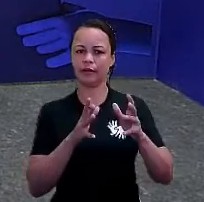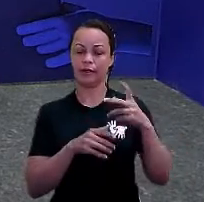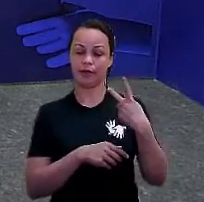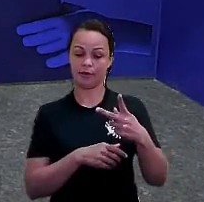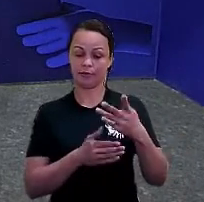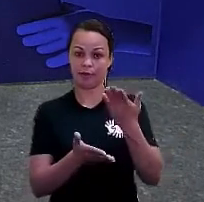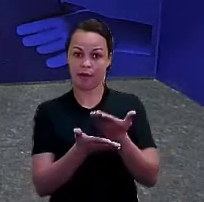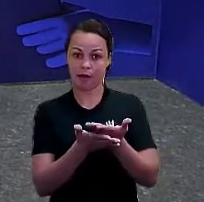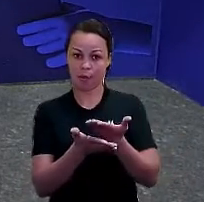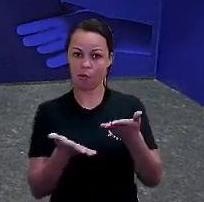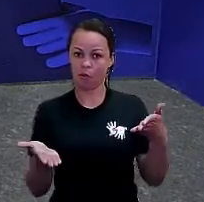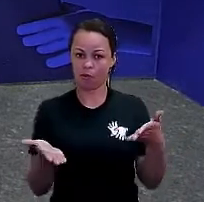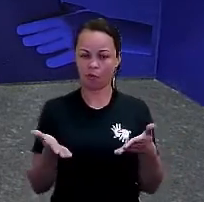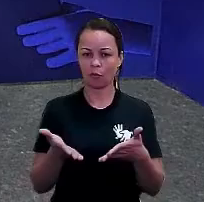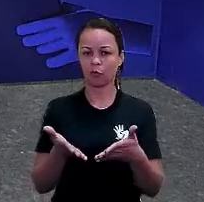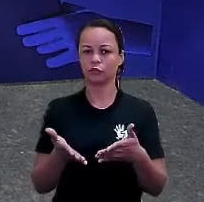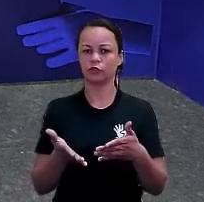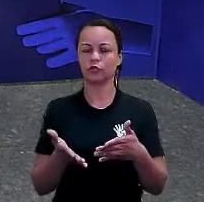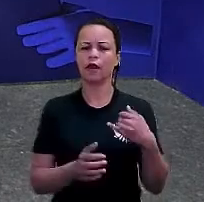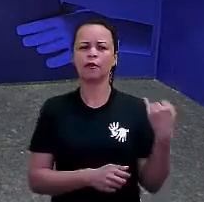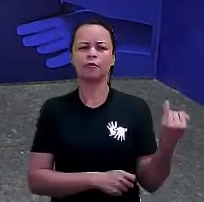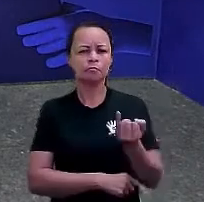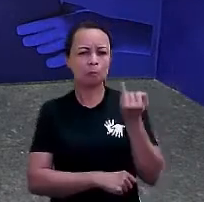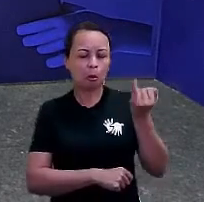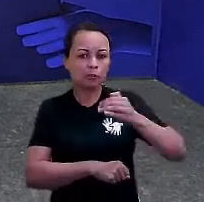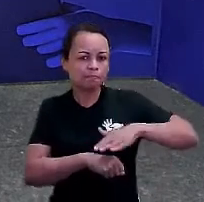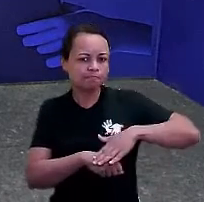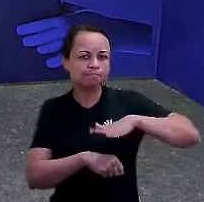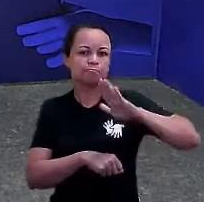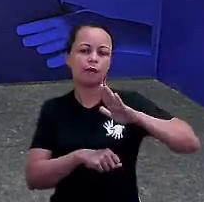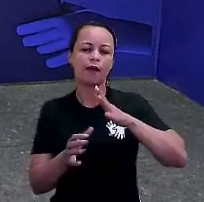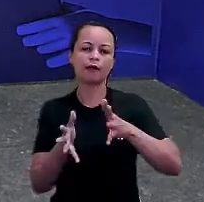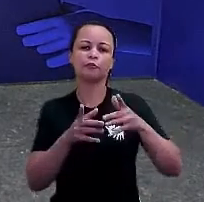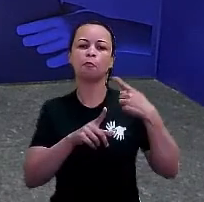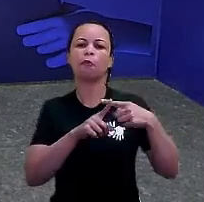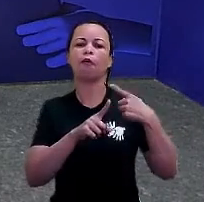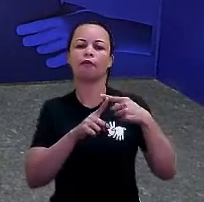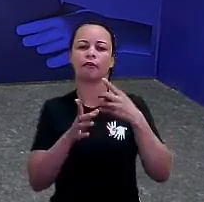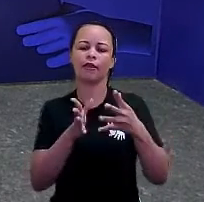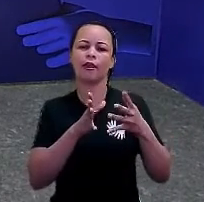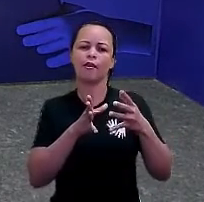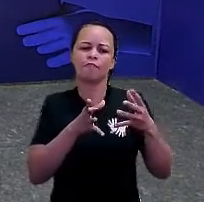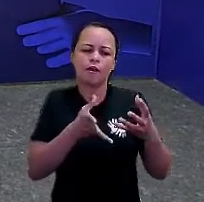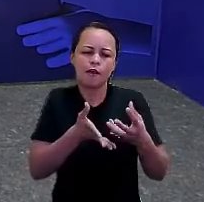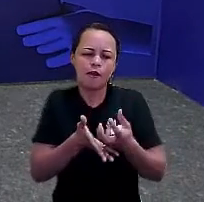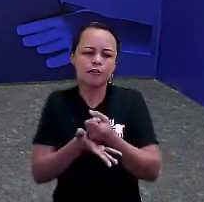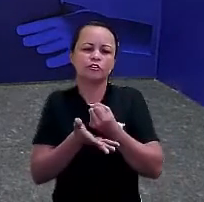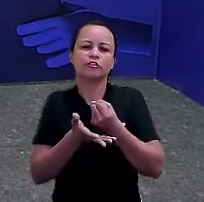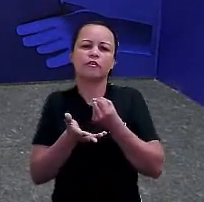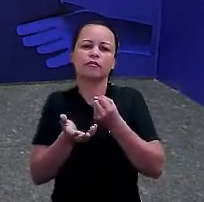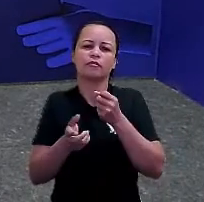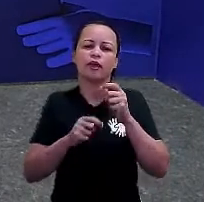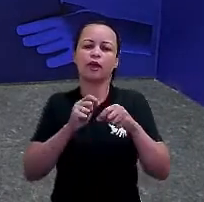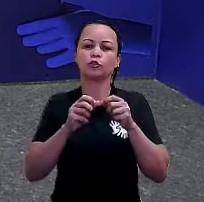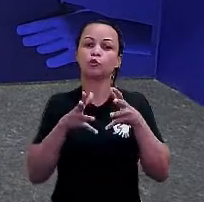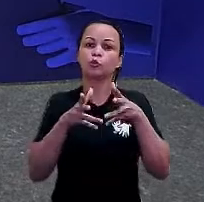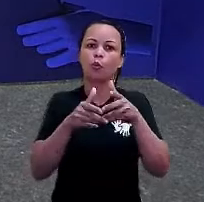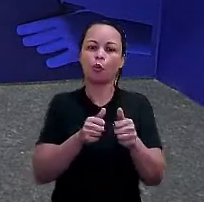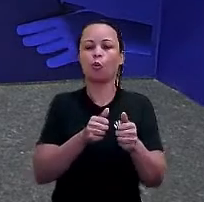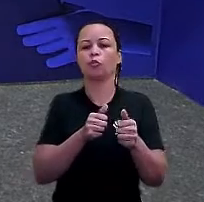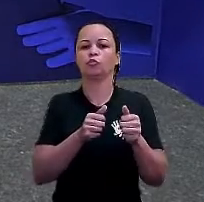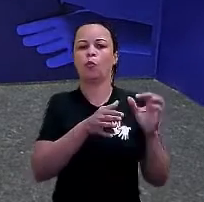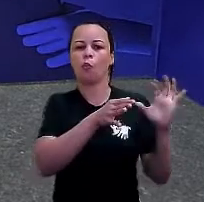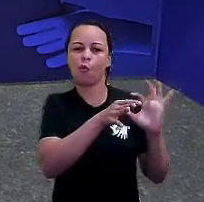aula hoje, ela vai ser muito importante porque ela vai resgatar todo o contexto